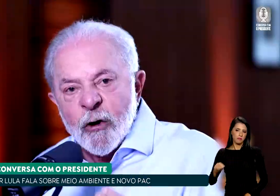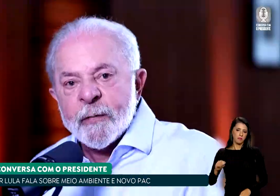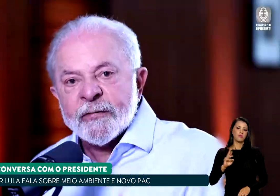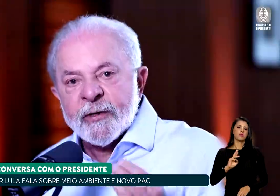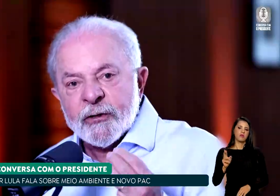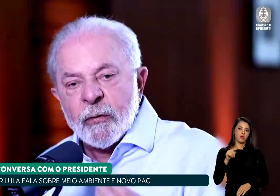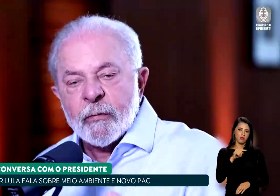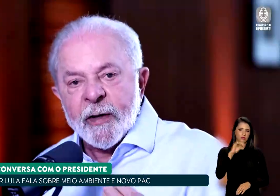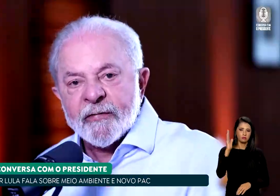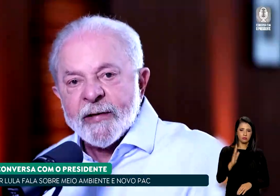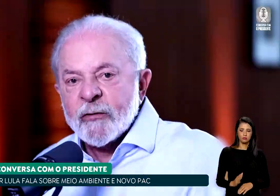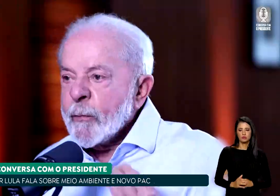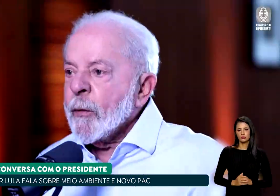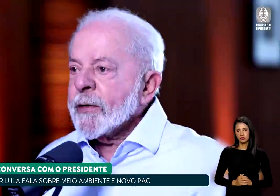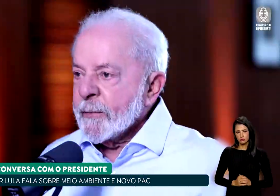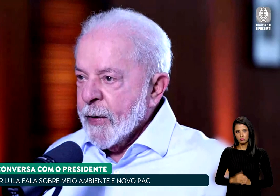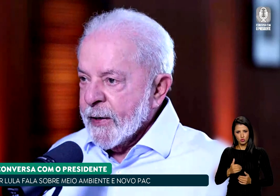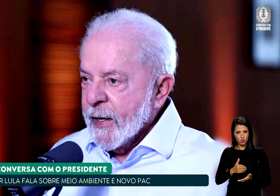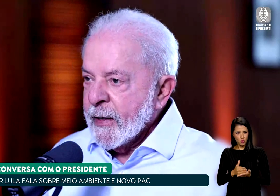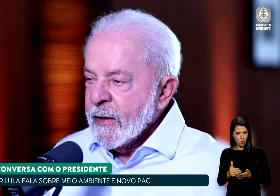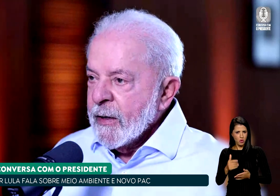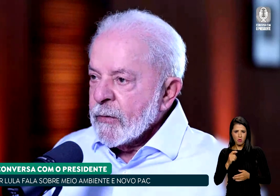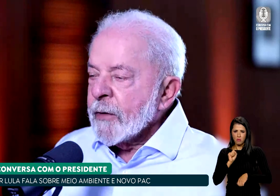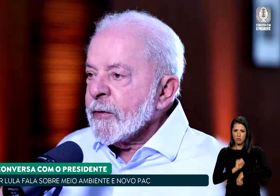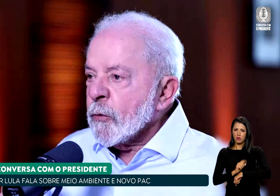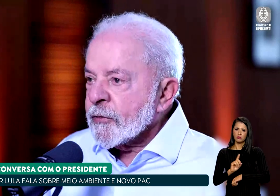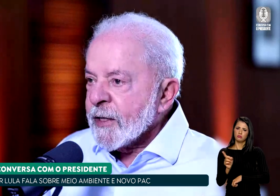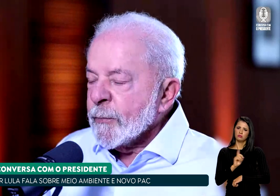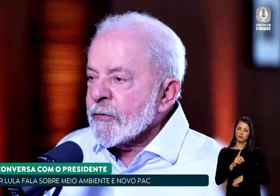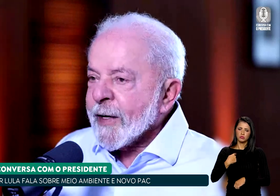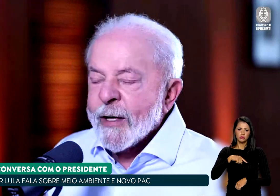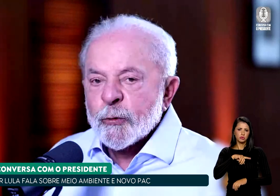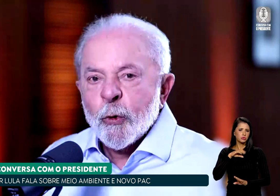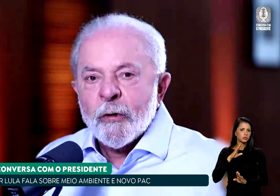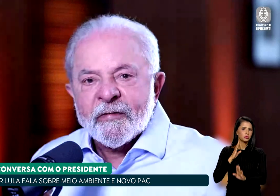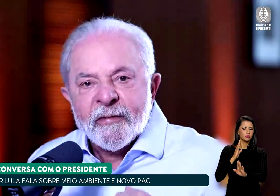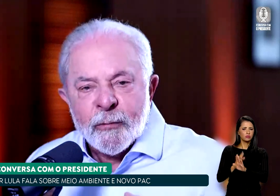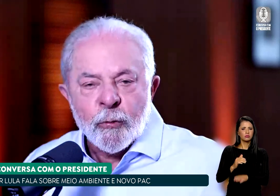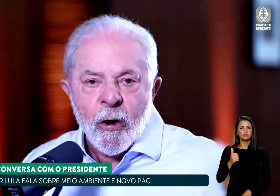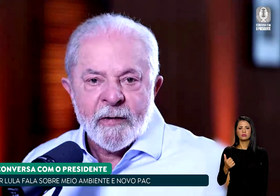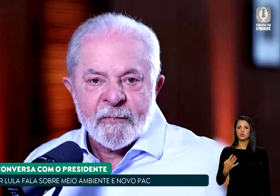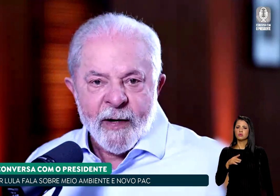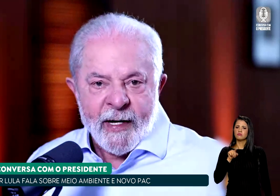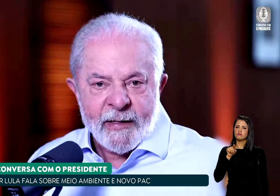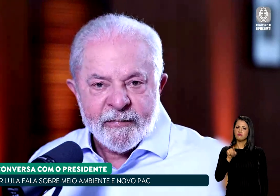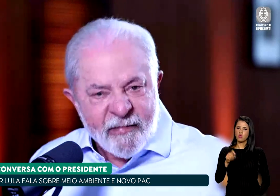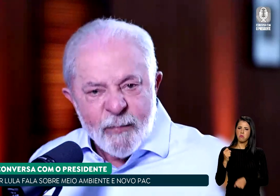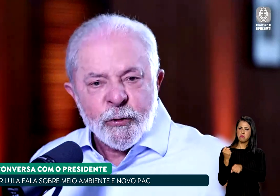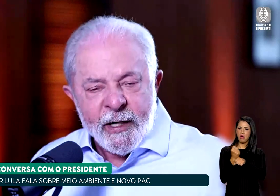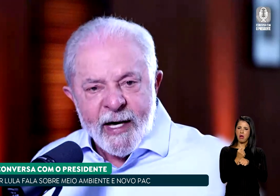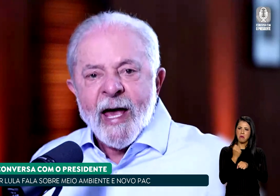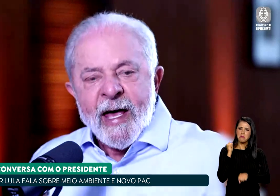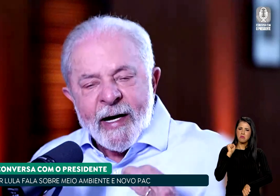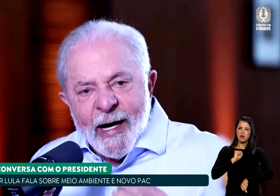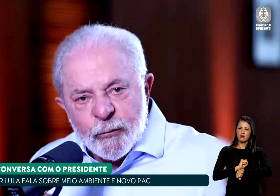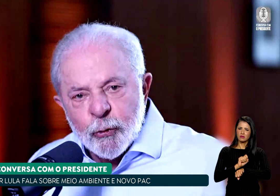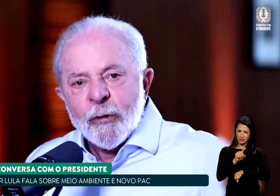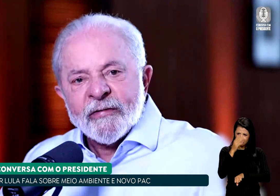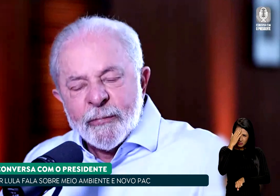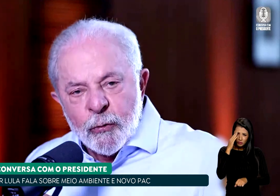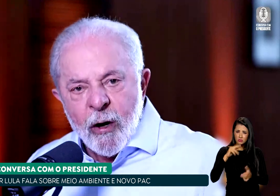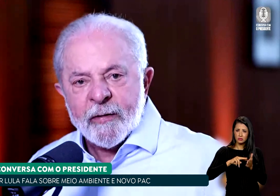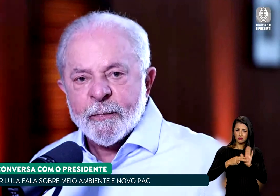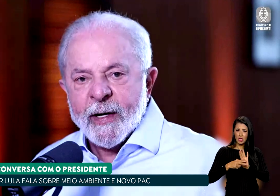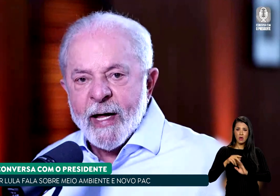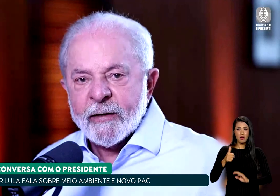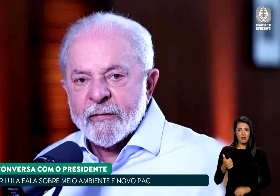As obras que estão começadas não podem parar. Nós encontramos 14 mil obras paradas. Você sabe o que é 14